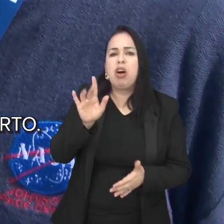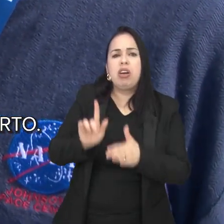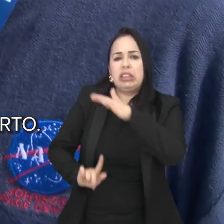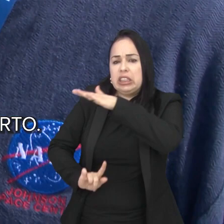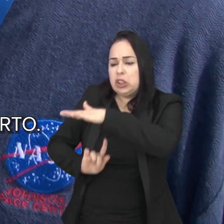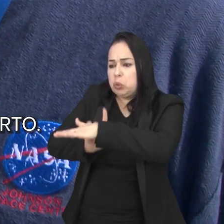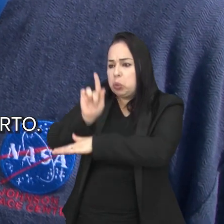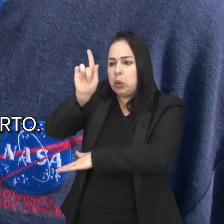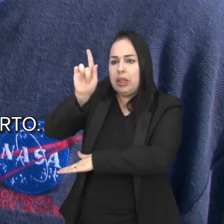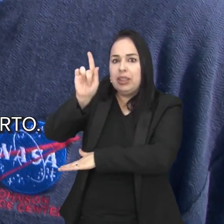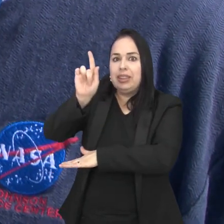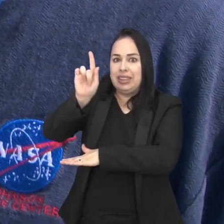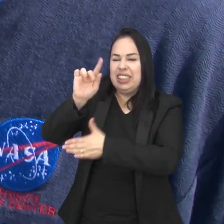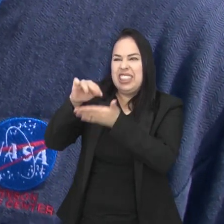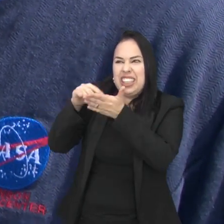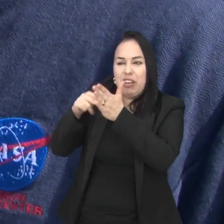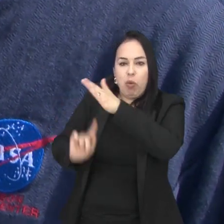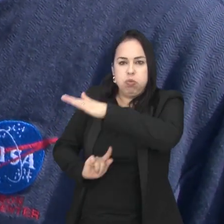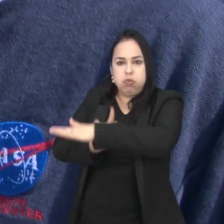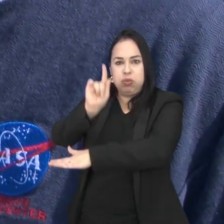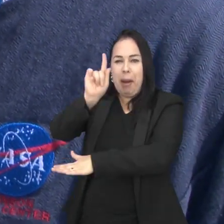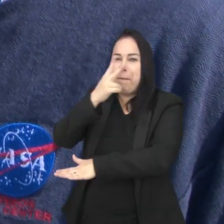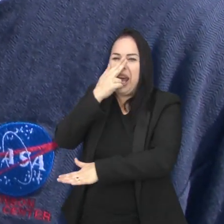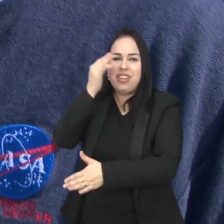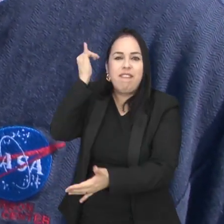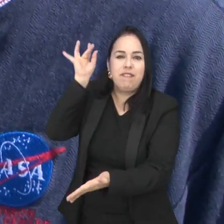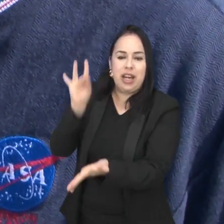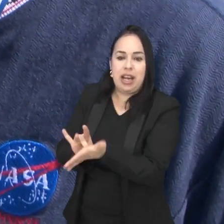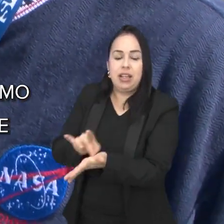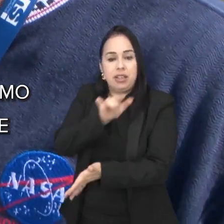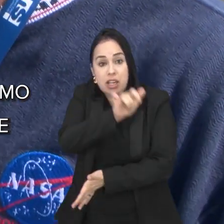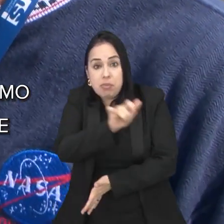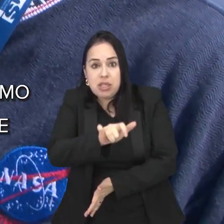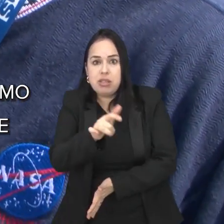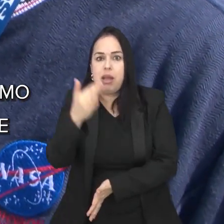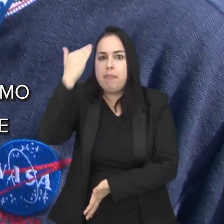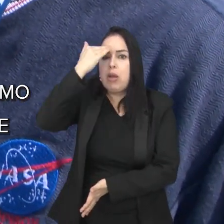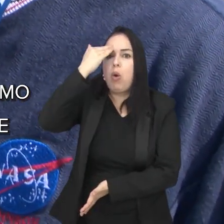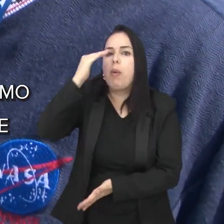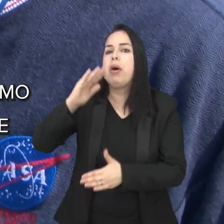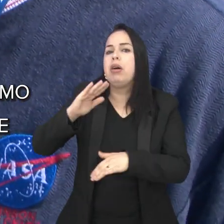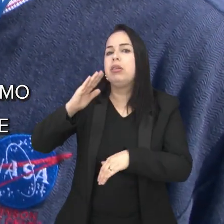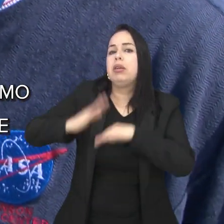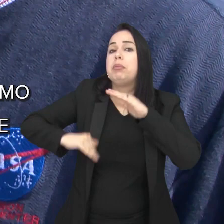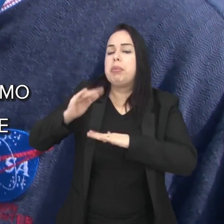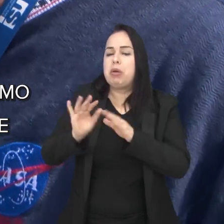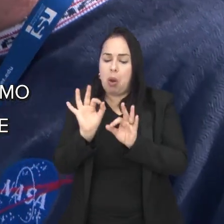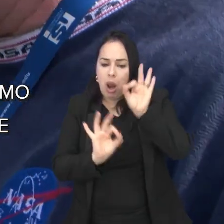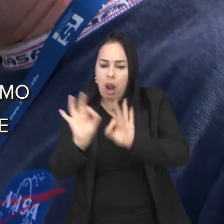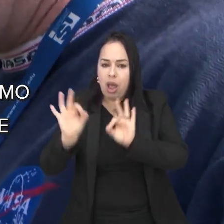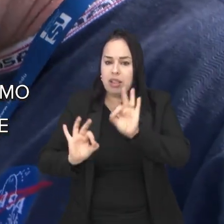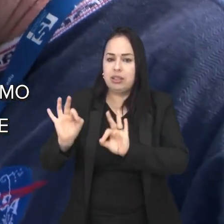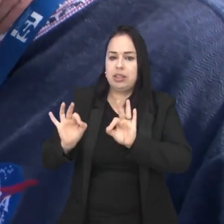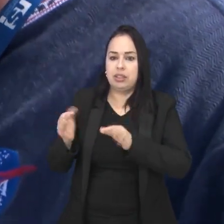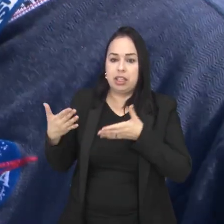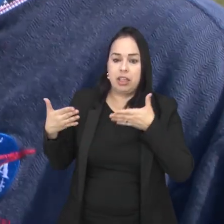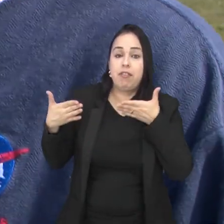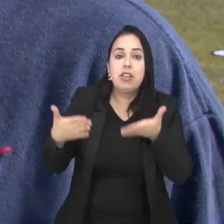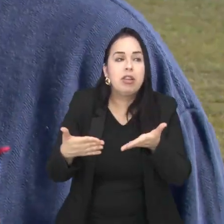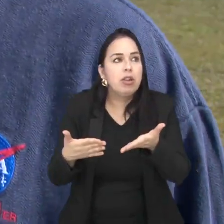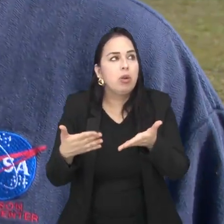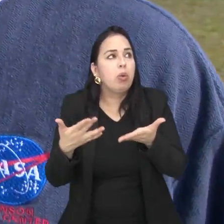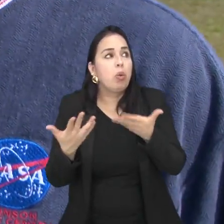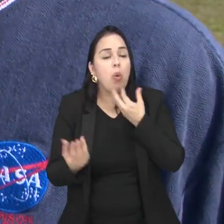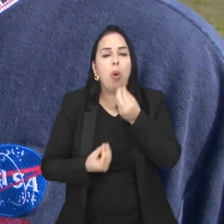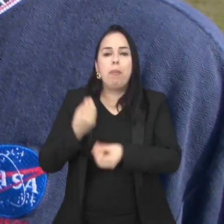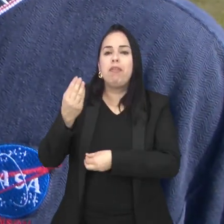still represents a real rocket, right? And so then they have to figure out how to process their payload, they have to figure out how to assemble it, and then they have to come here today and figure out